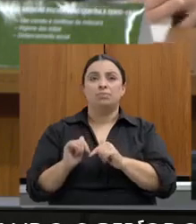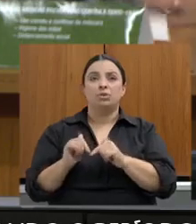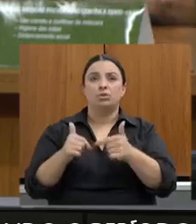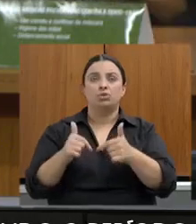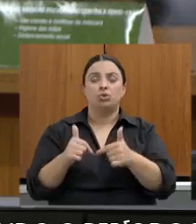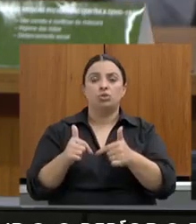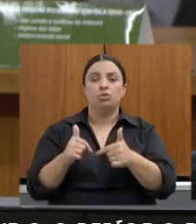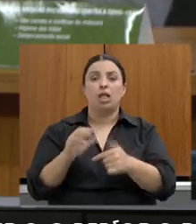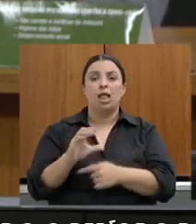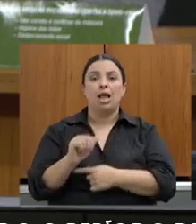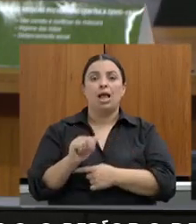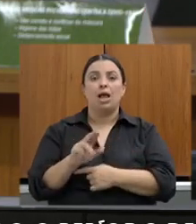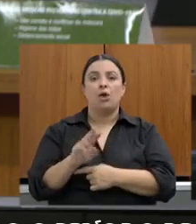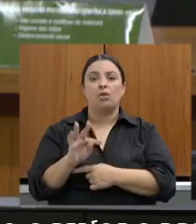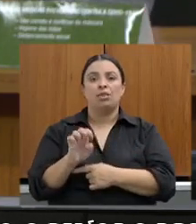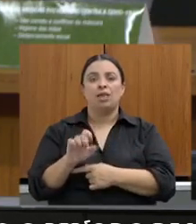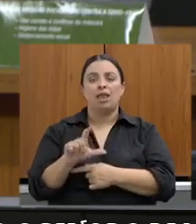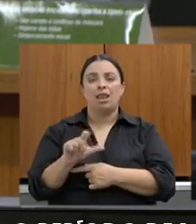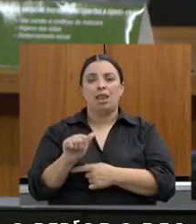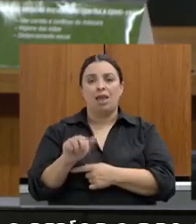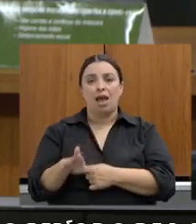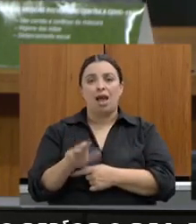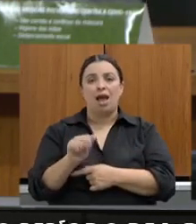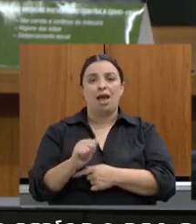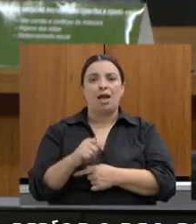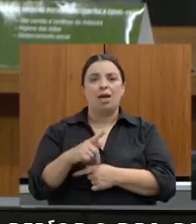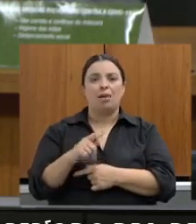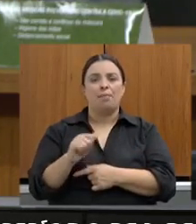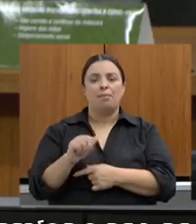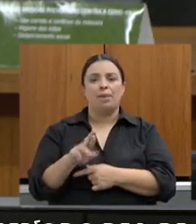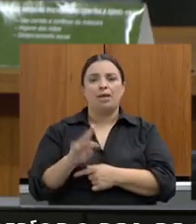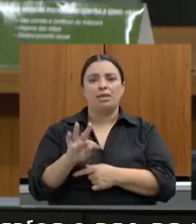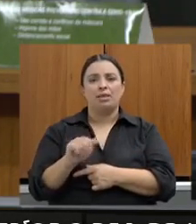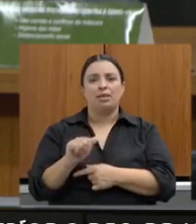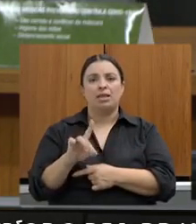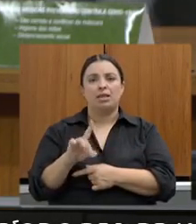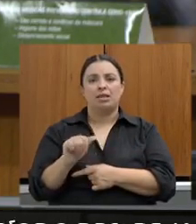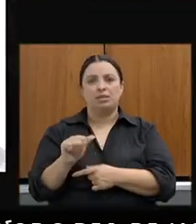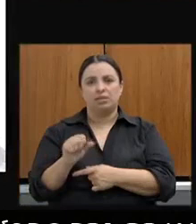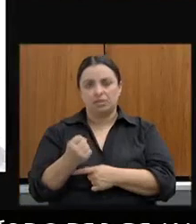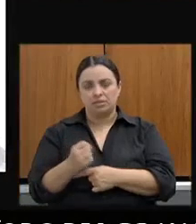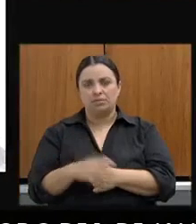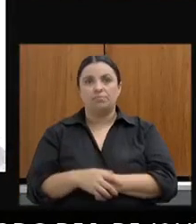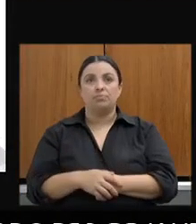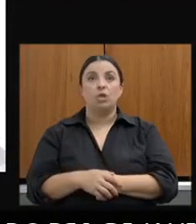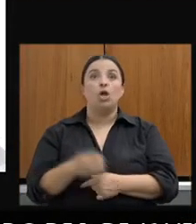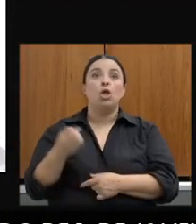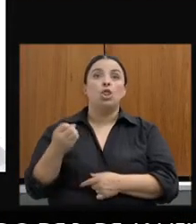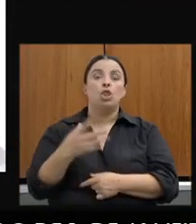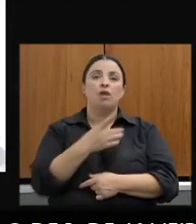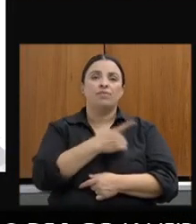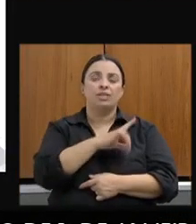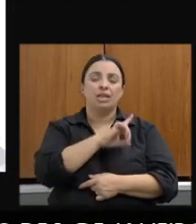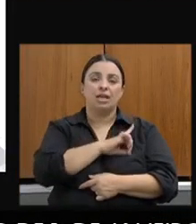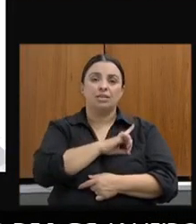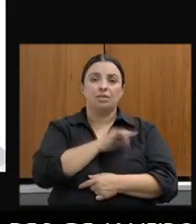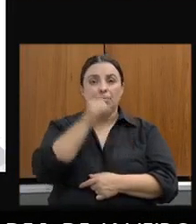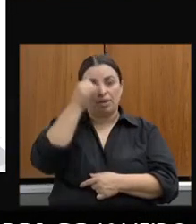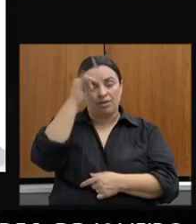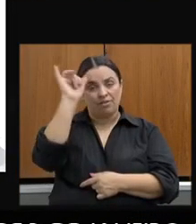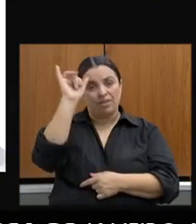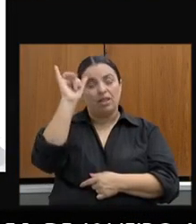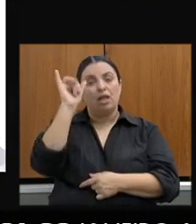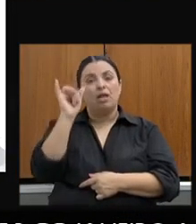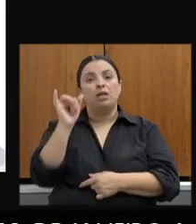o cautelares apartados pode passar novas delegacia de repressão a crimes rurais então foram